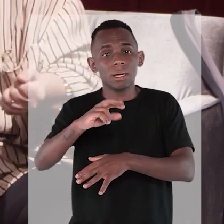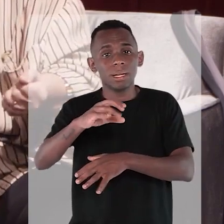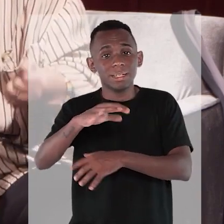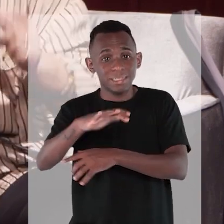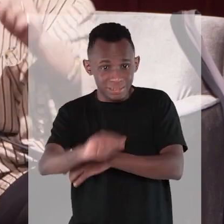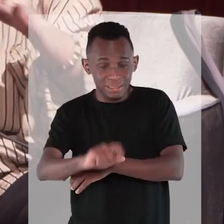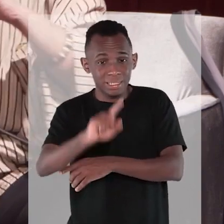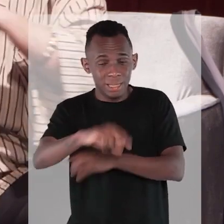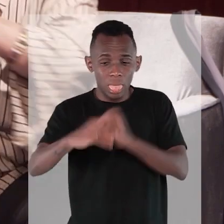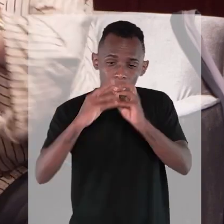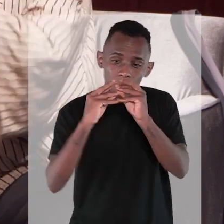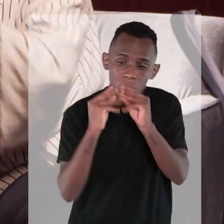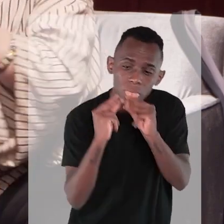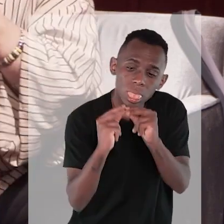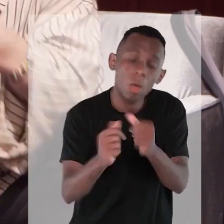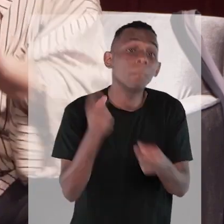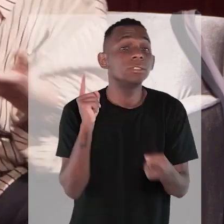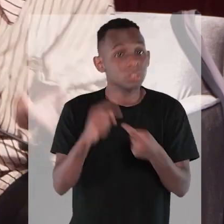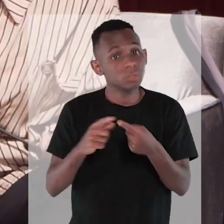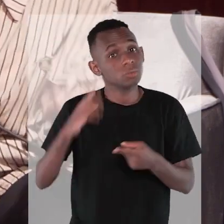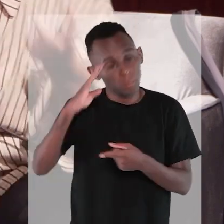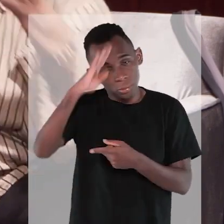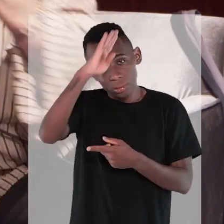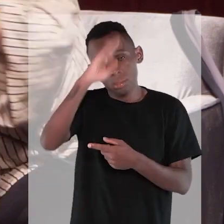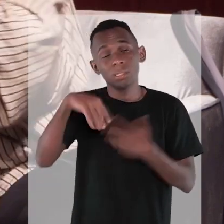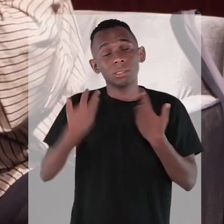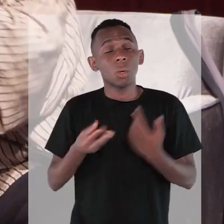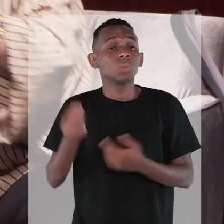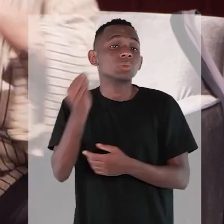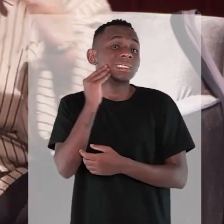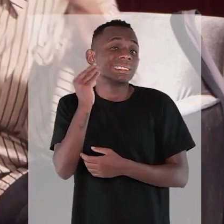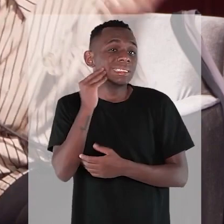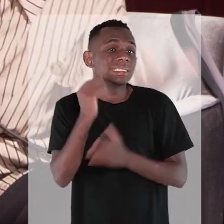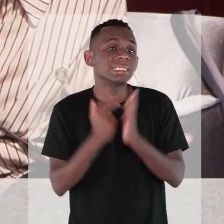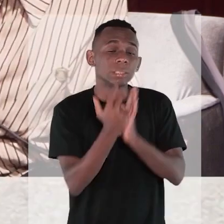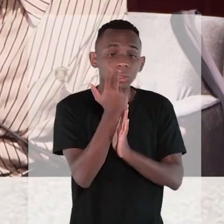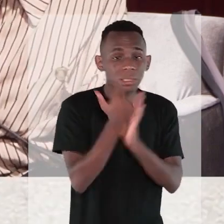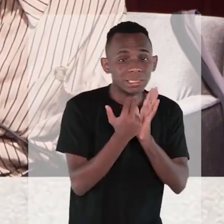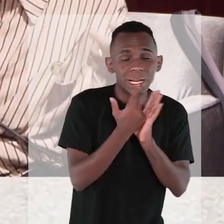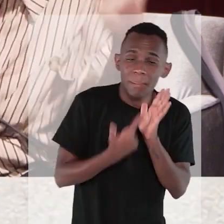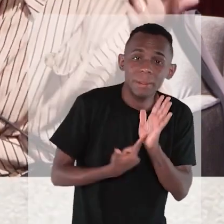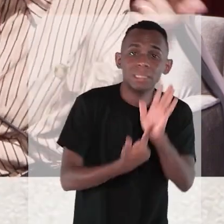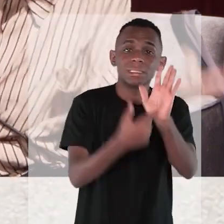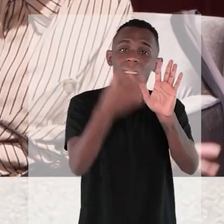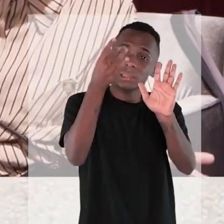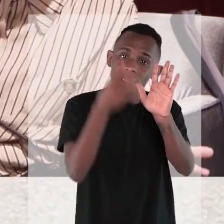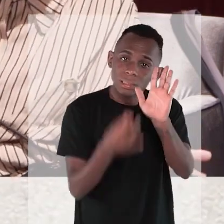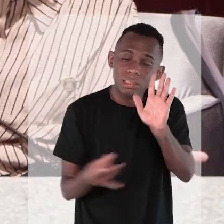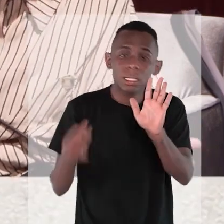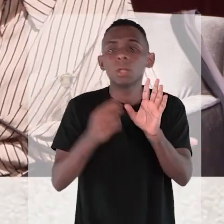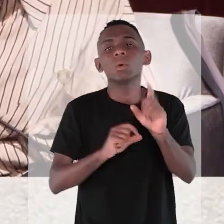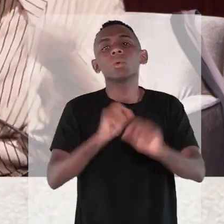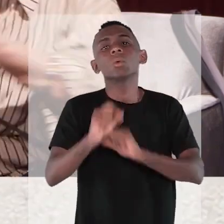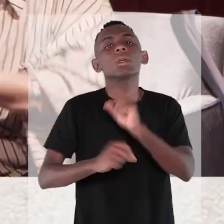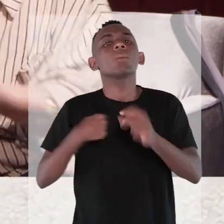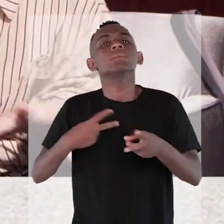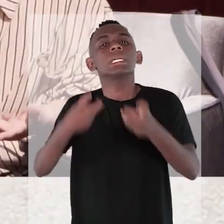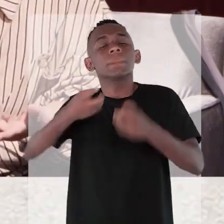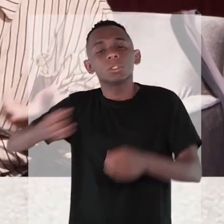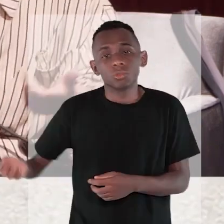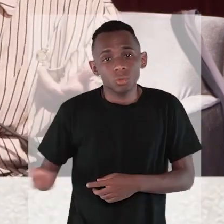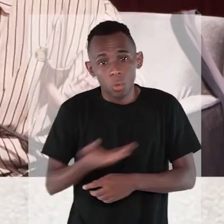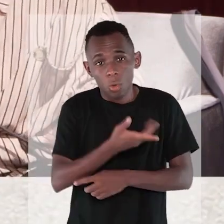ação política. Então, eu tentei desenhar, numa ponta, o que eu via de novo, né, e a